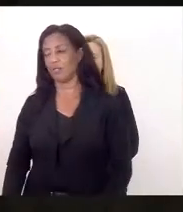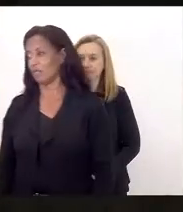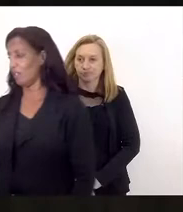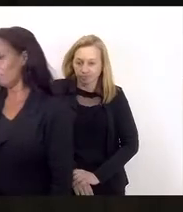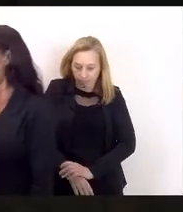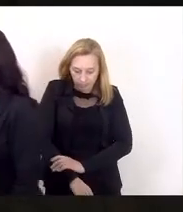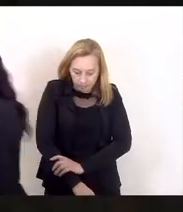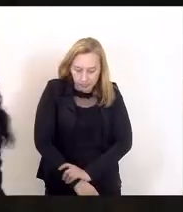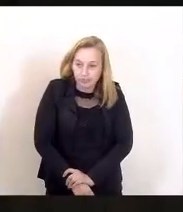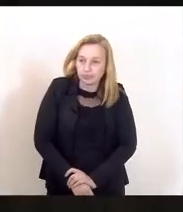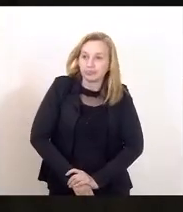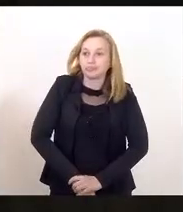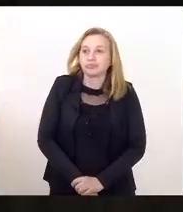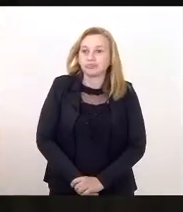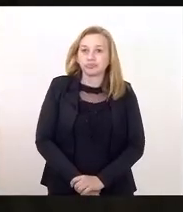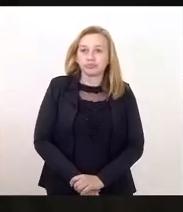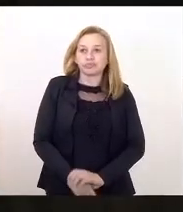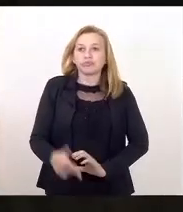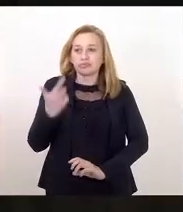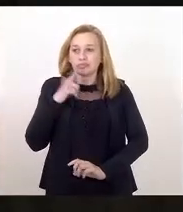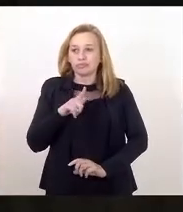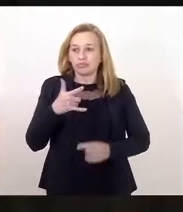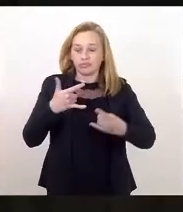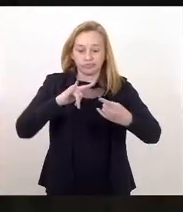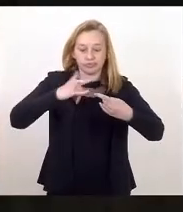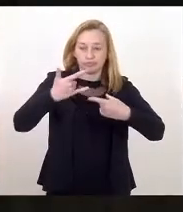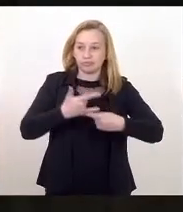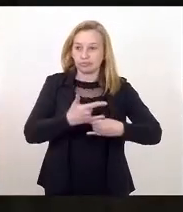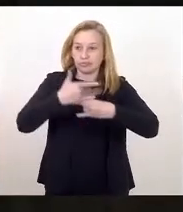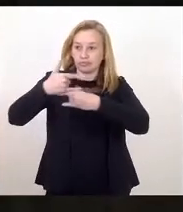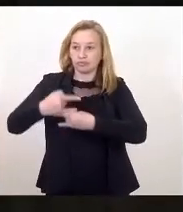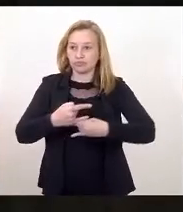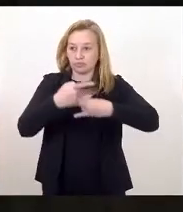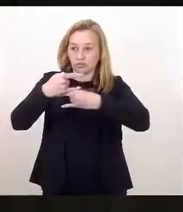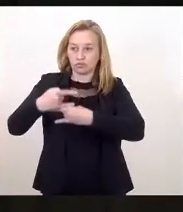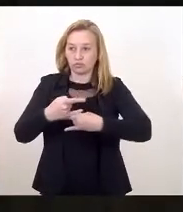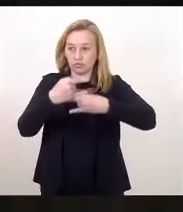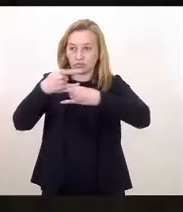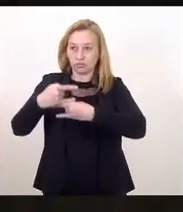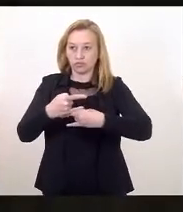Você consegue entrar aí no seu Zoom? Tem um sistema de votação aí no Zoom.